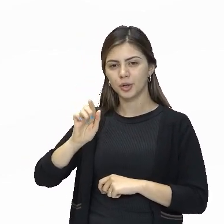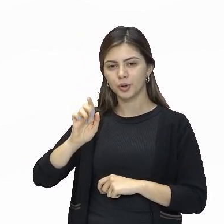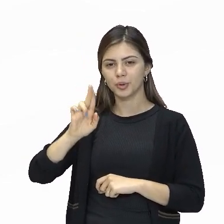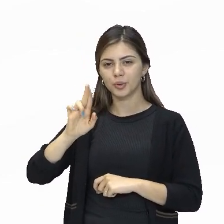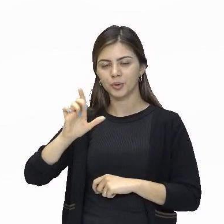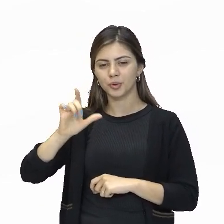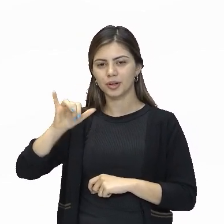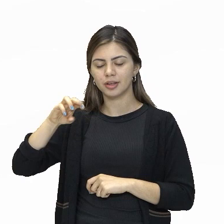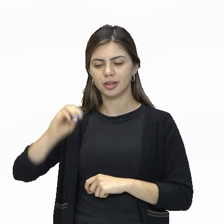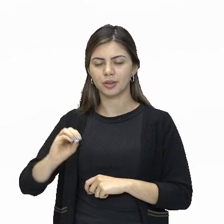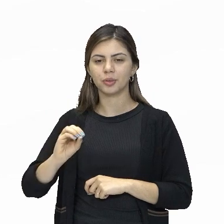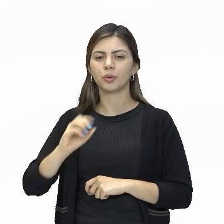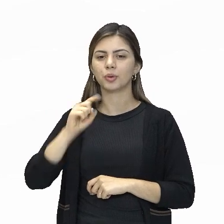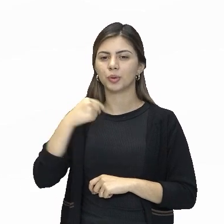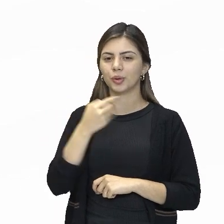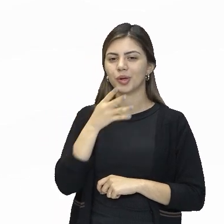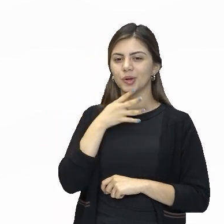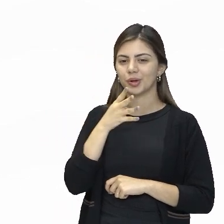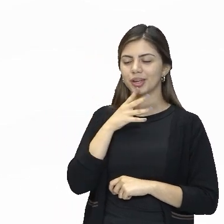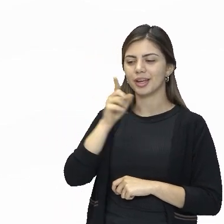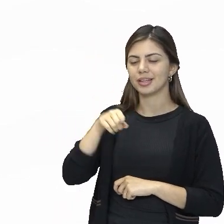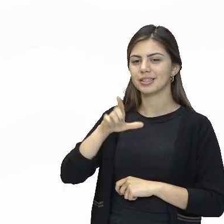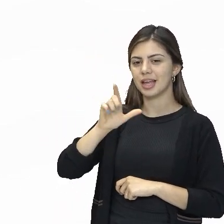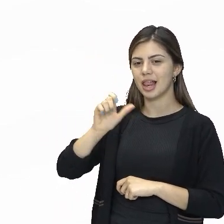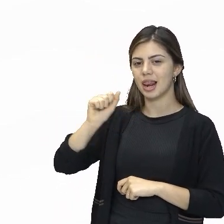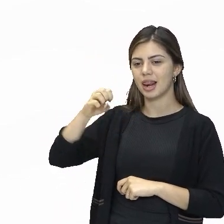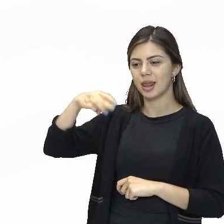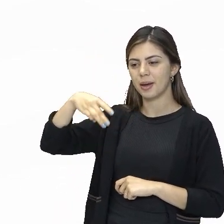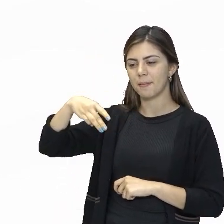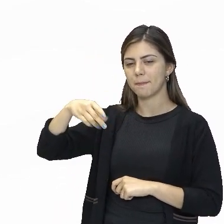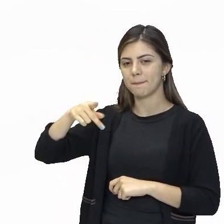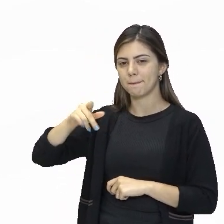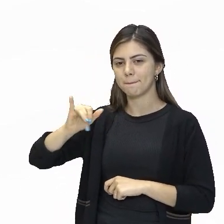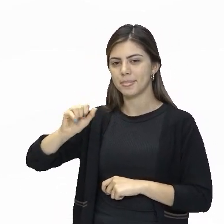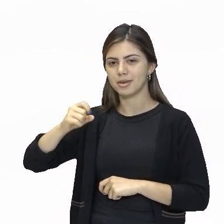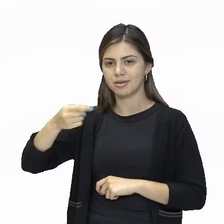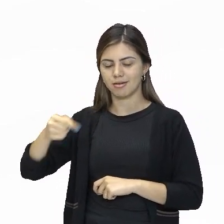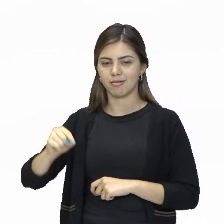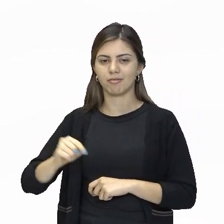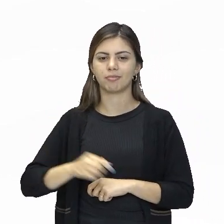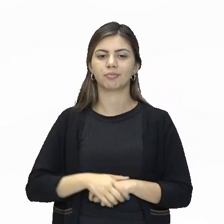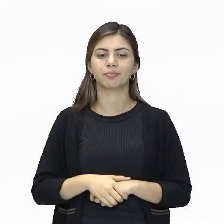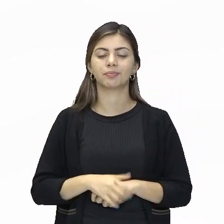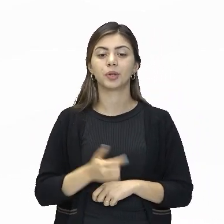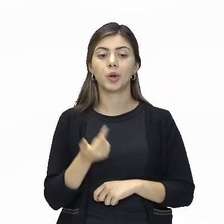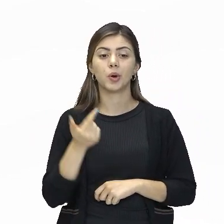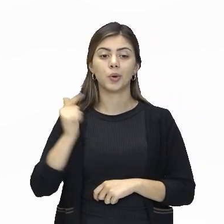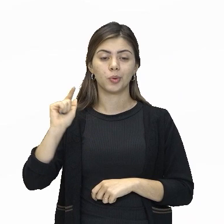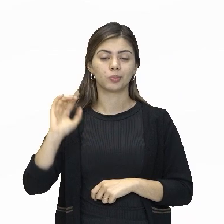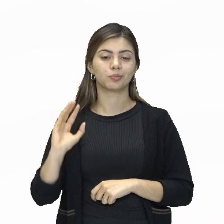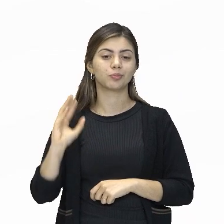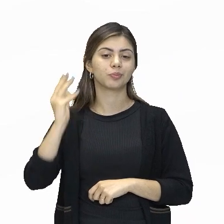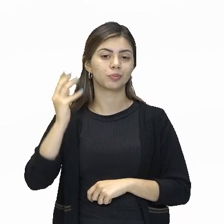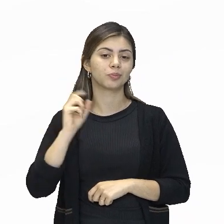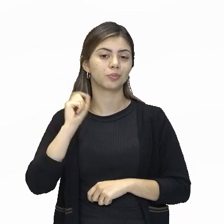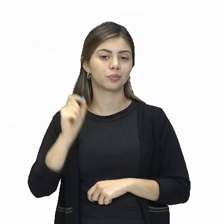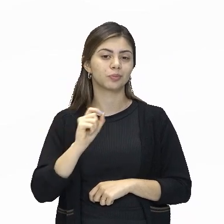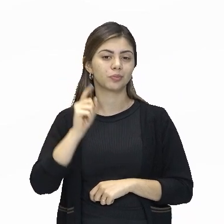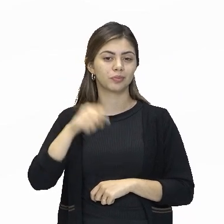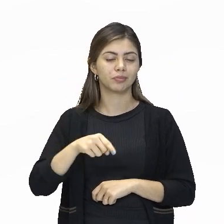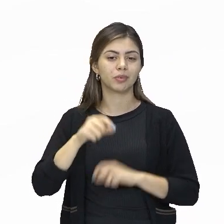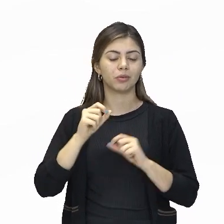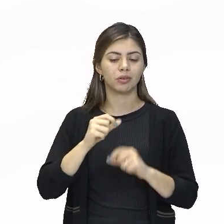conhecemos popularmente como Lampião. Sim, gente, ele existiu, né? Outra coisa que estava ali nas questões,